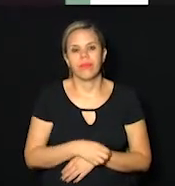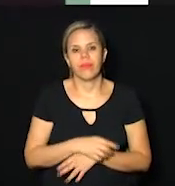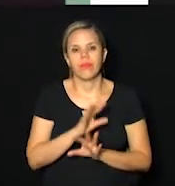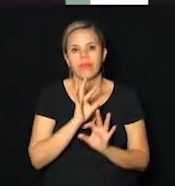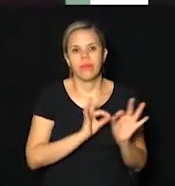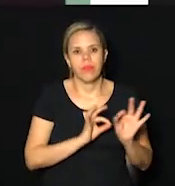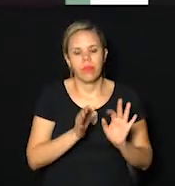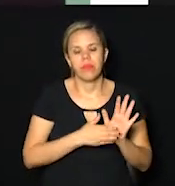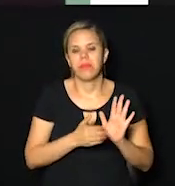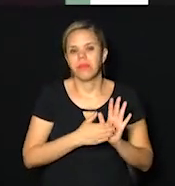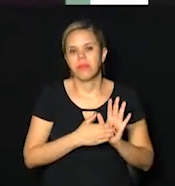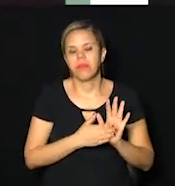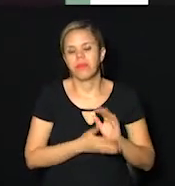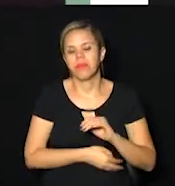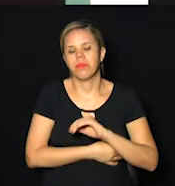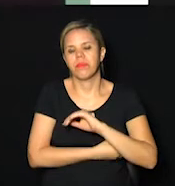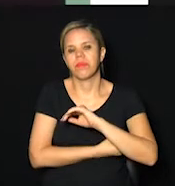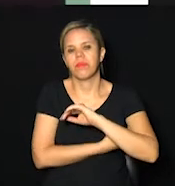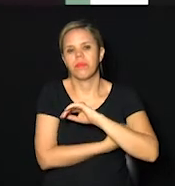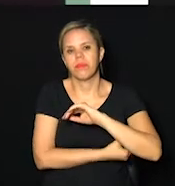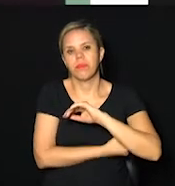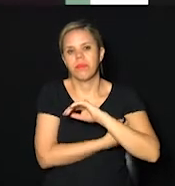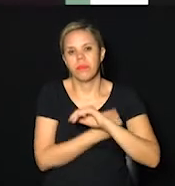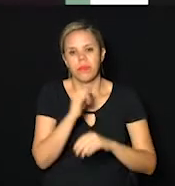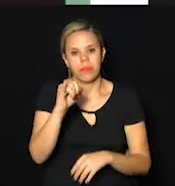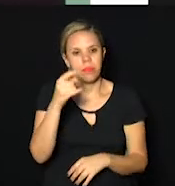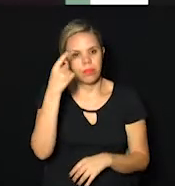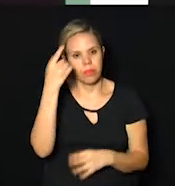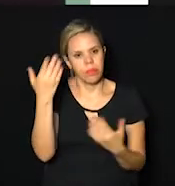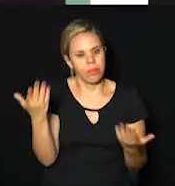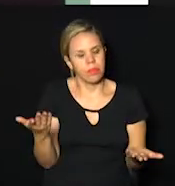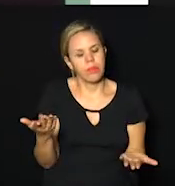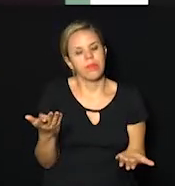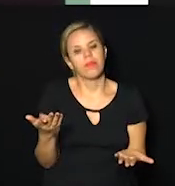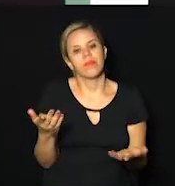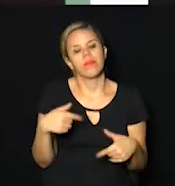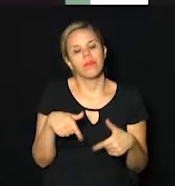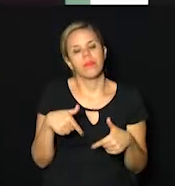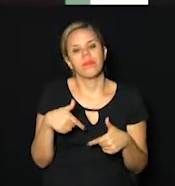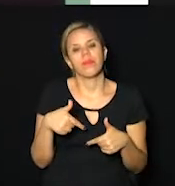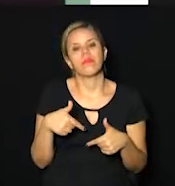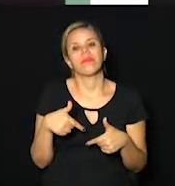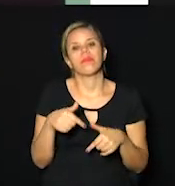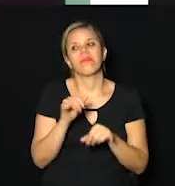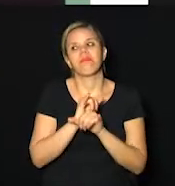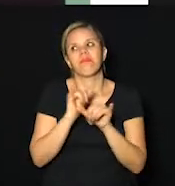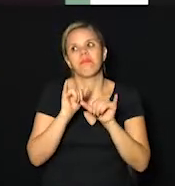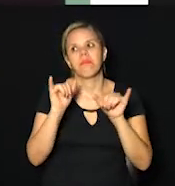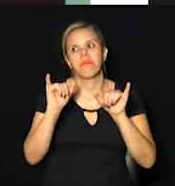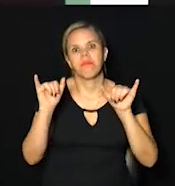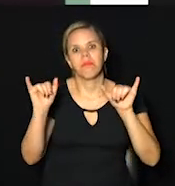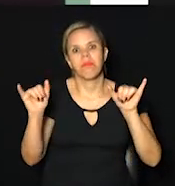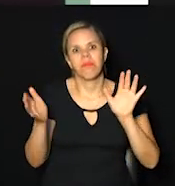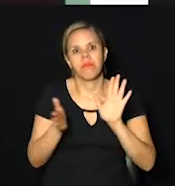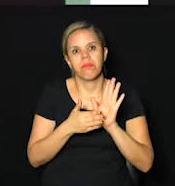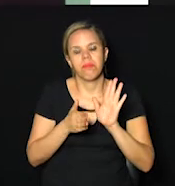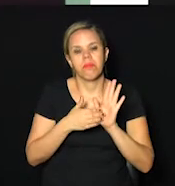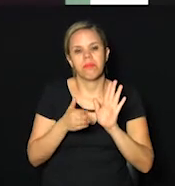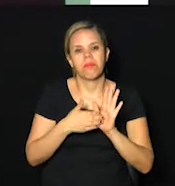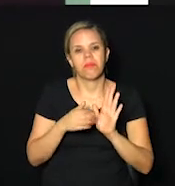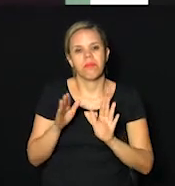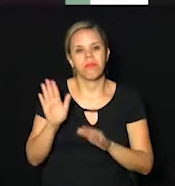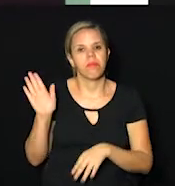Organizando propostas. Se você, então, está trabalhando numa campanha, vai